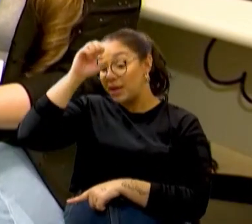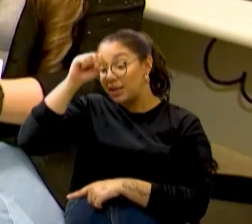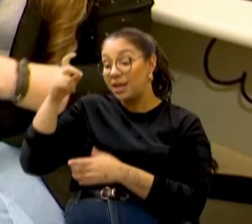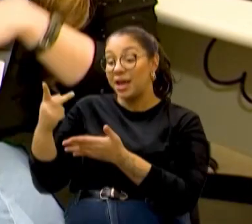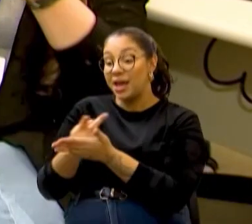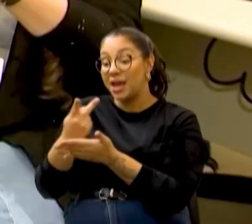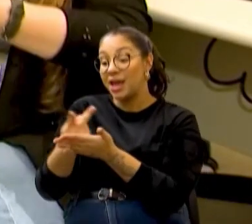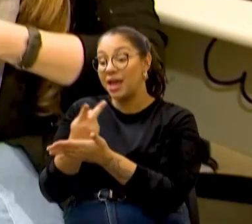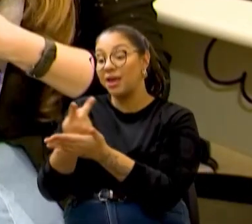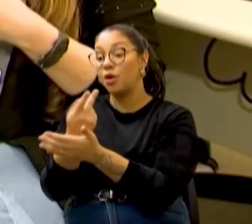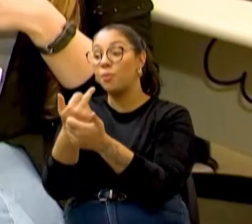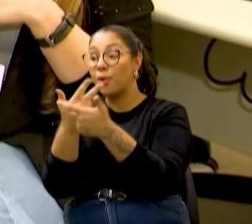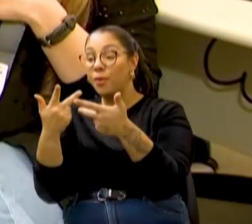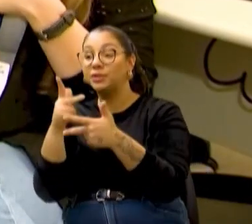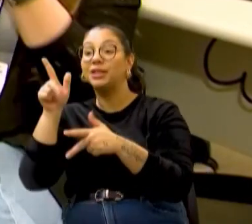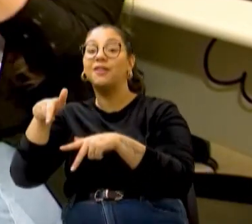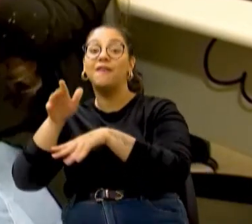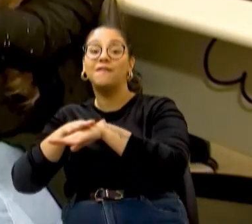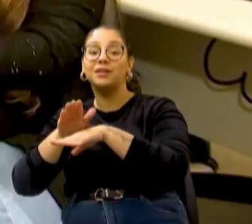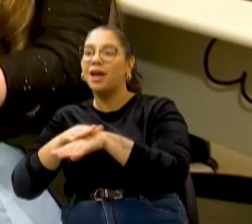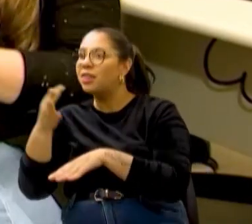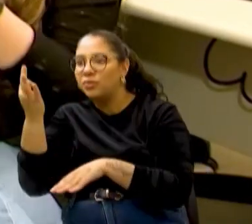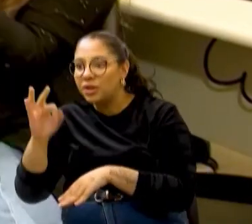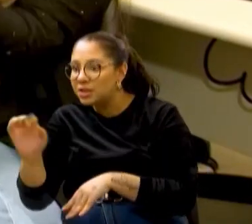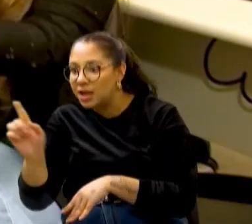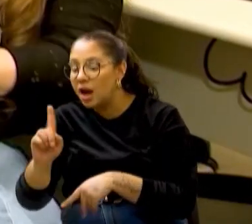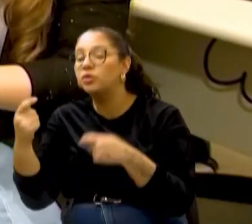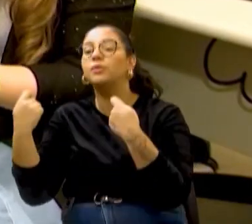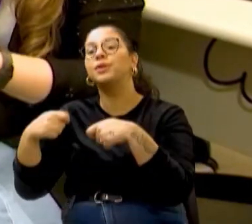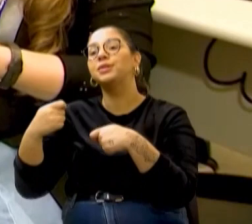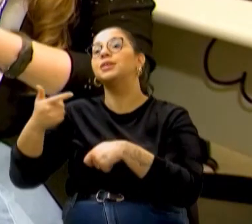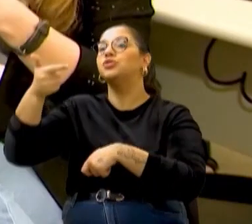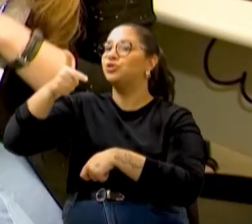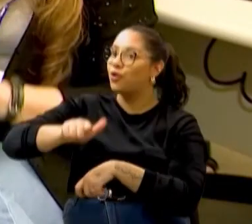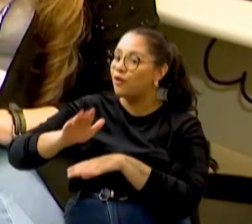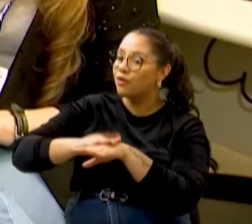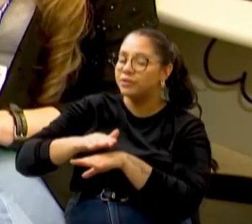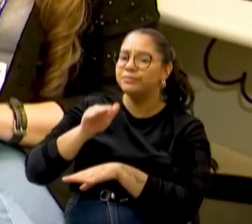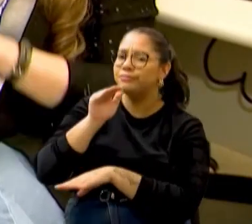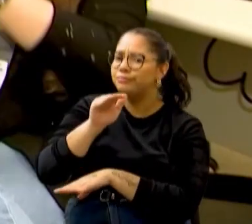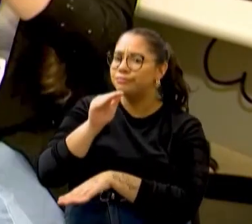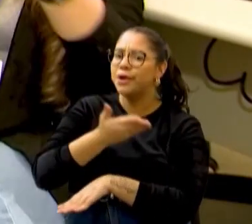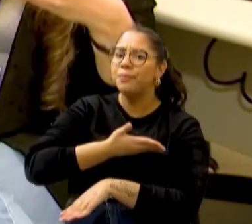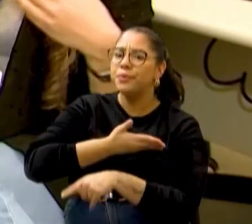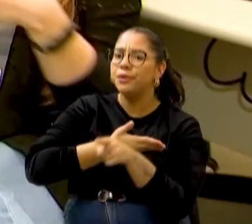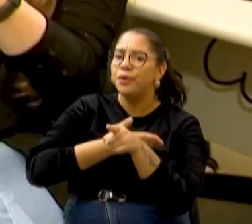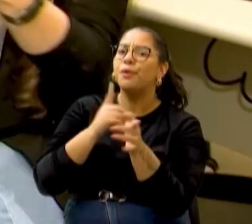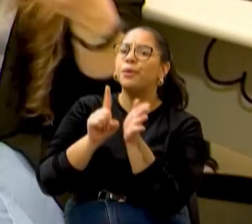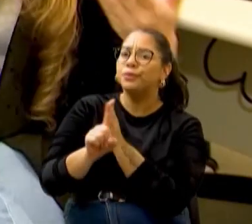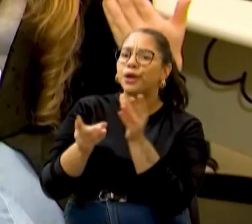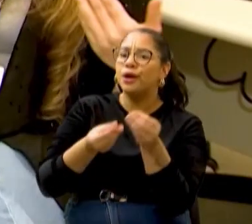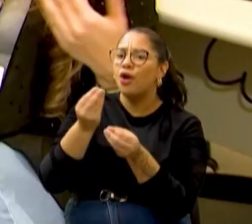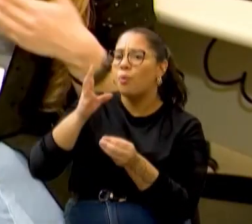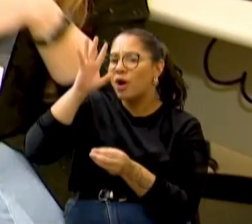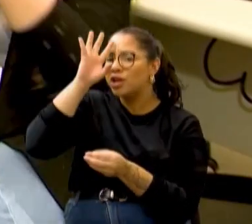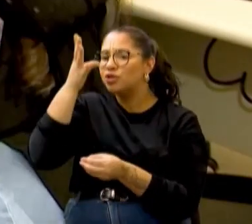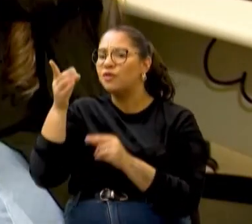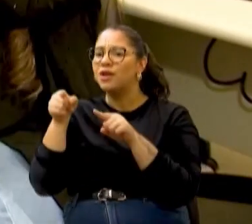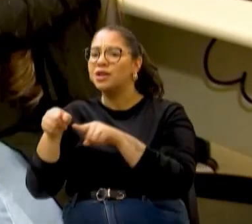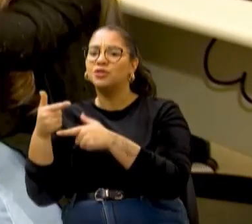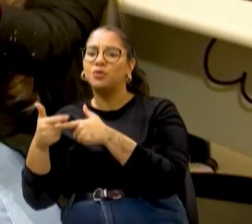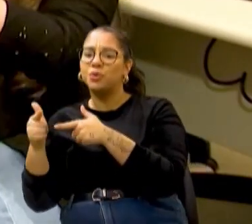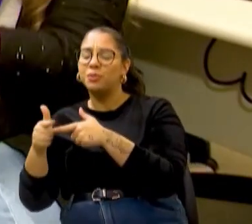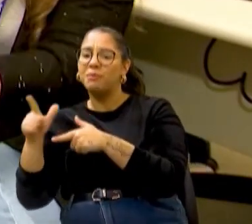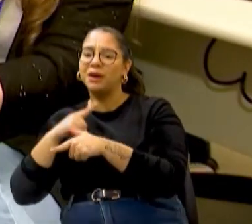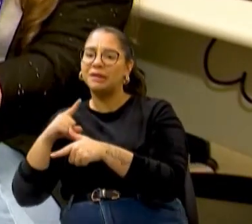não é de aprender com os erros de fazer alguma coisa que de repente não vai dar certo eu vou ter que refazer perguntar para os meus colegas como que eu vou conseguir